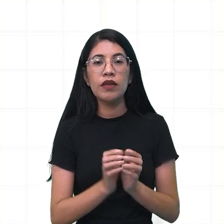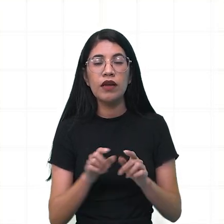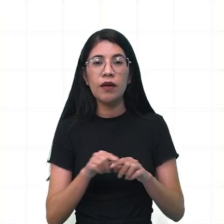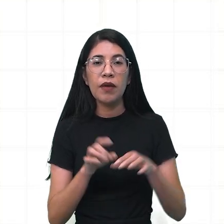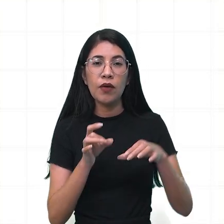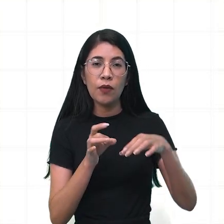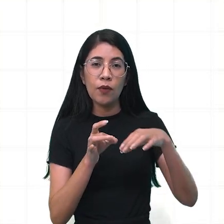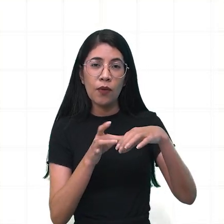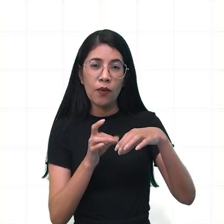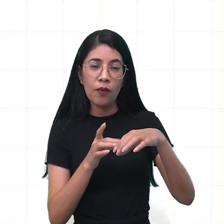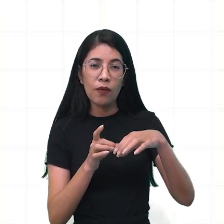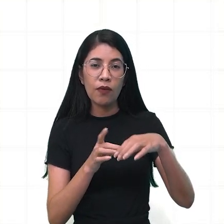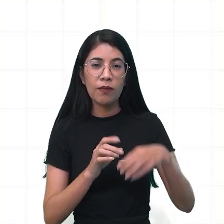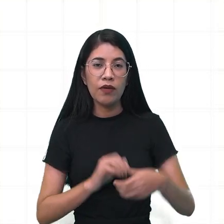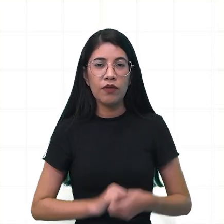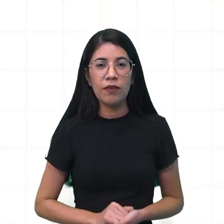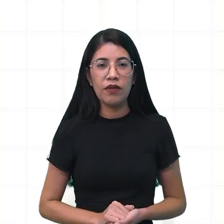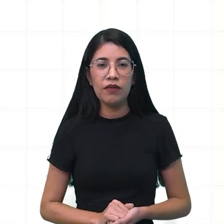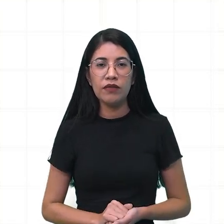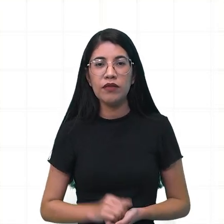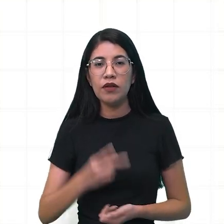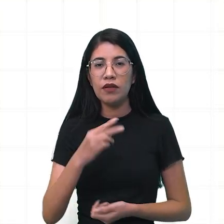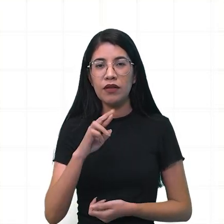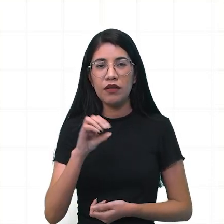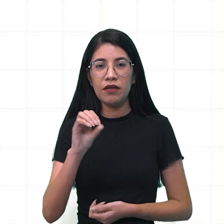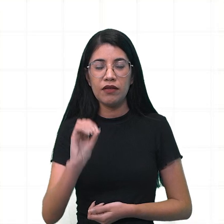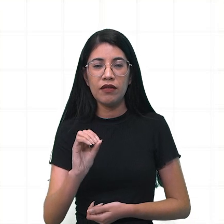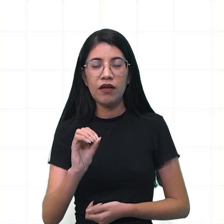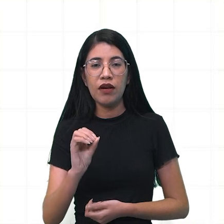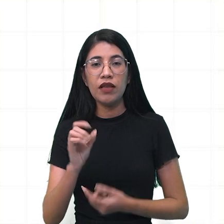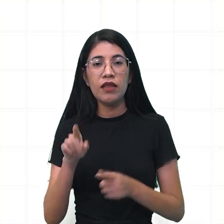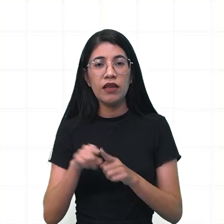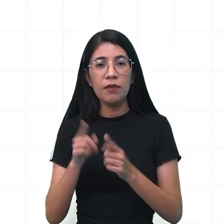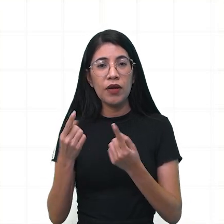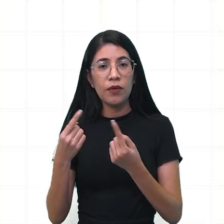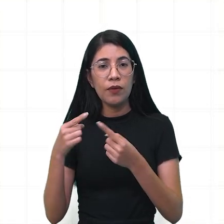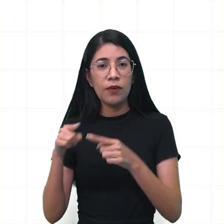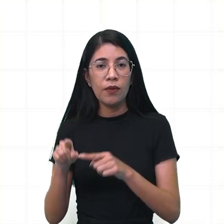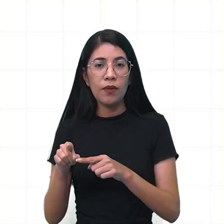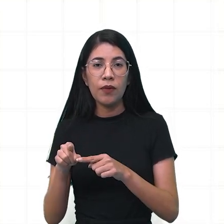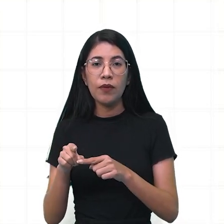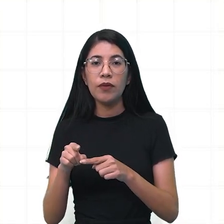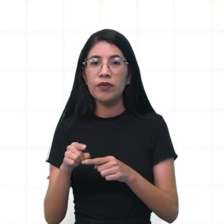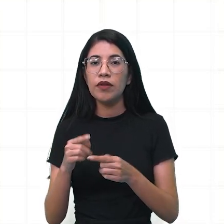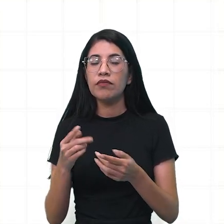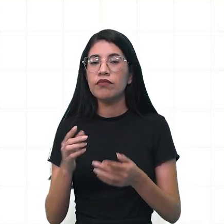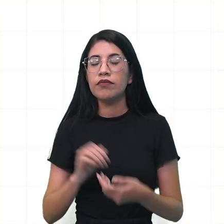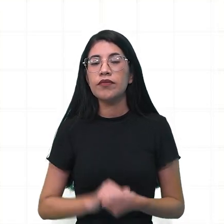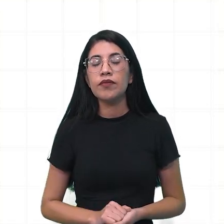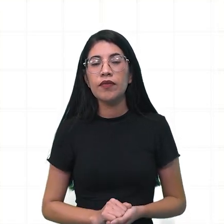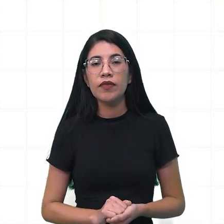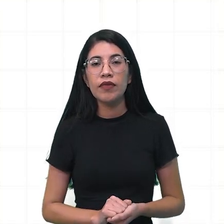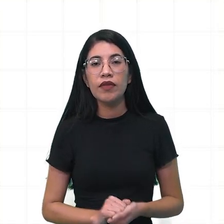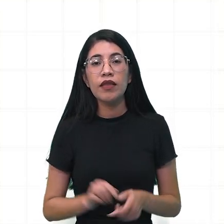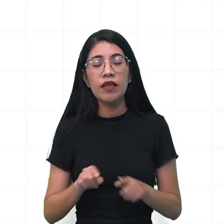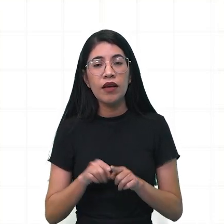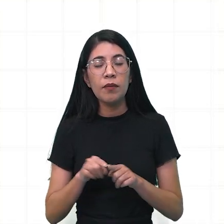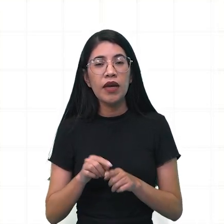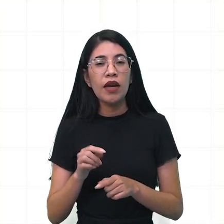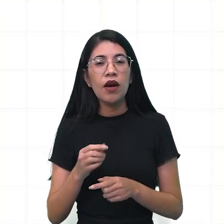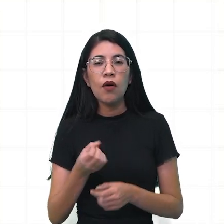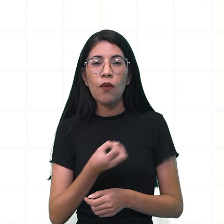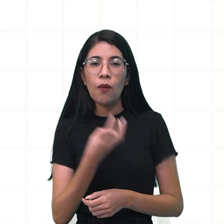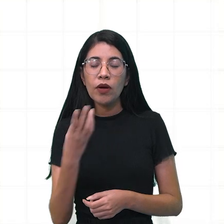gols pro gols contra e o saldo de gols Ok